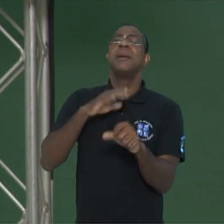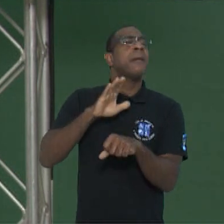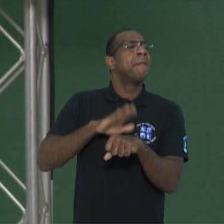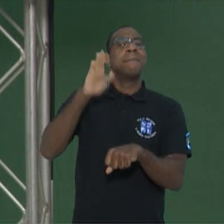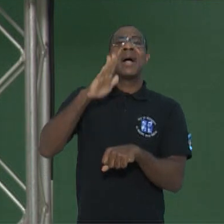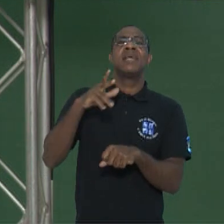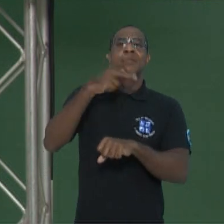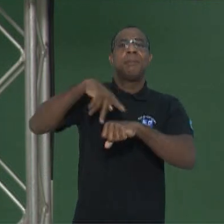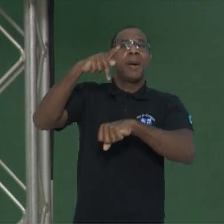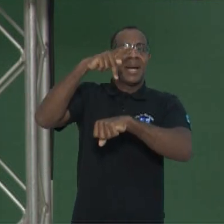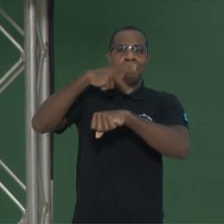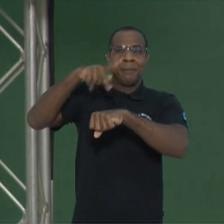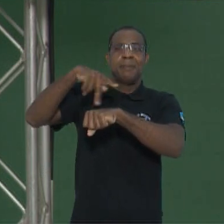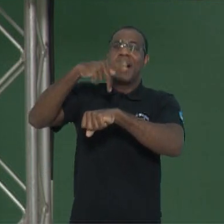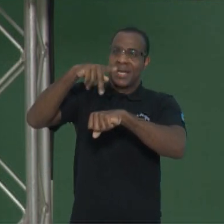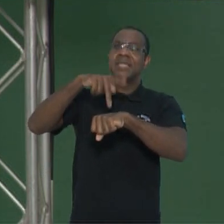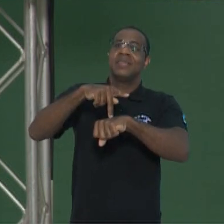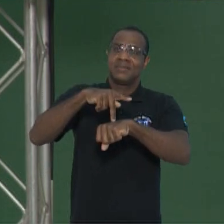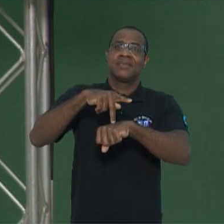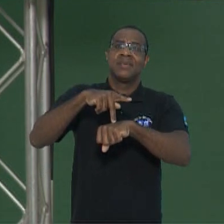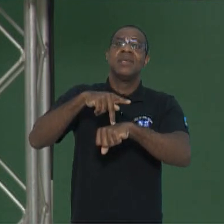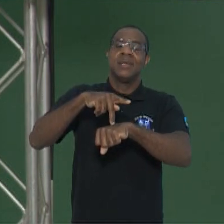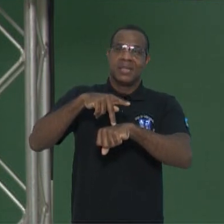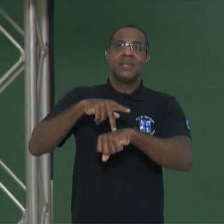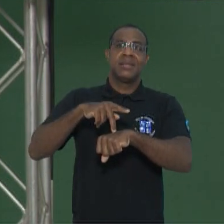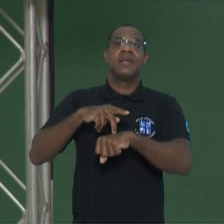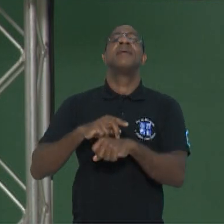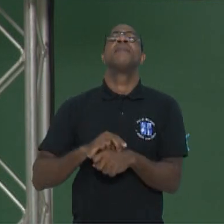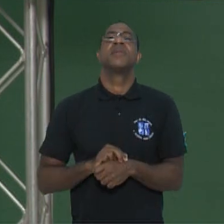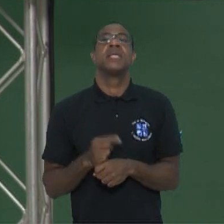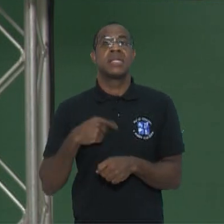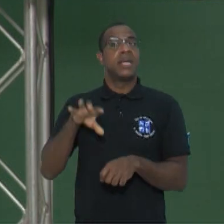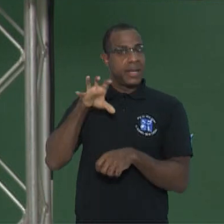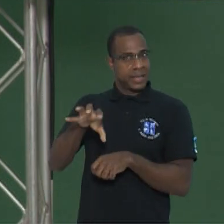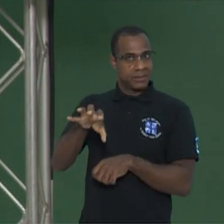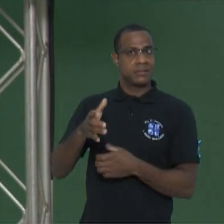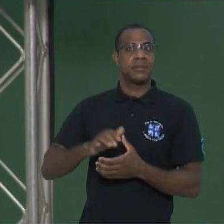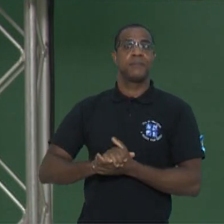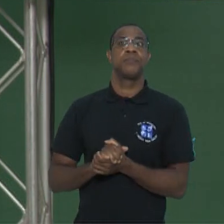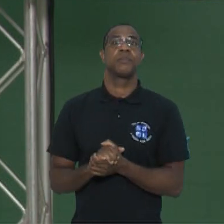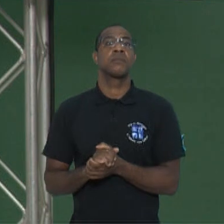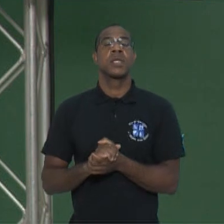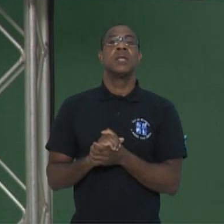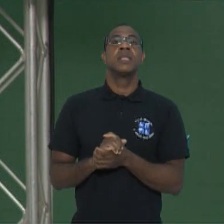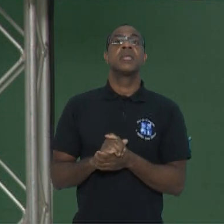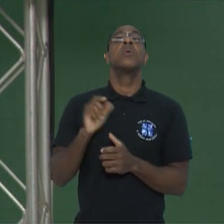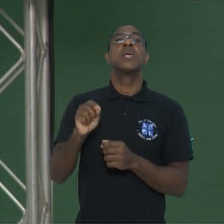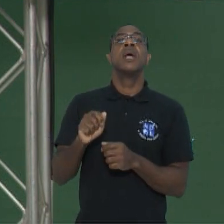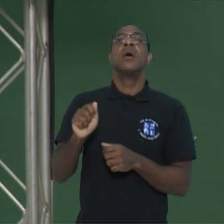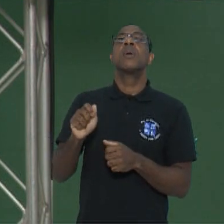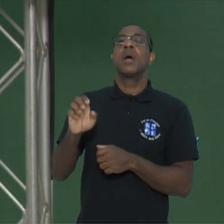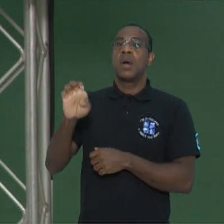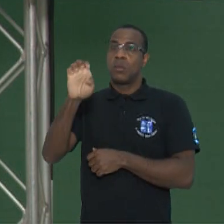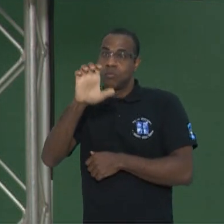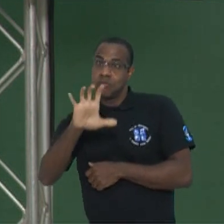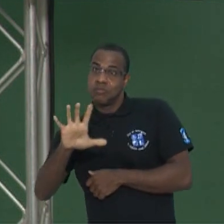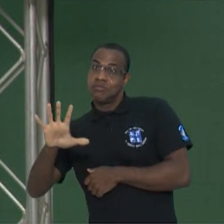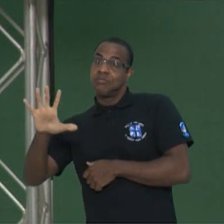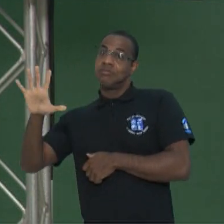que exerceram essa hegemonia no mundo inteiro. Por isso que a gente diz que é o continente europeu.